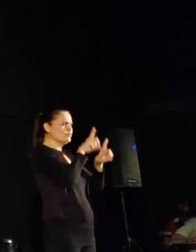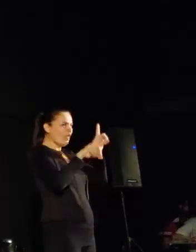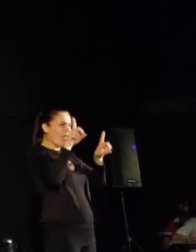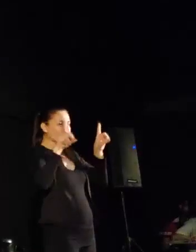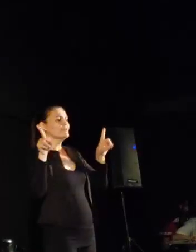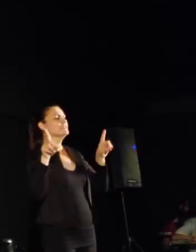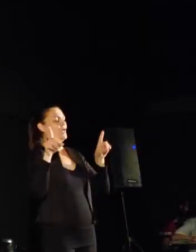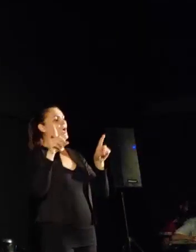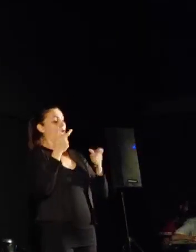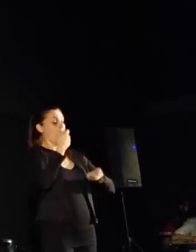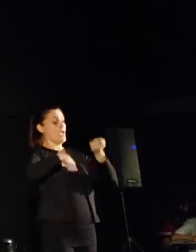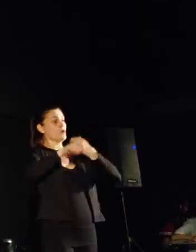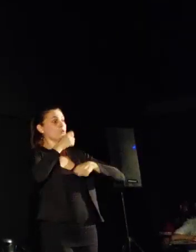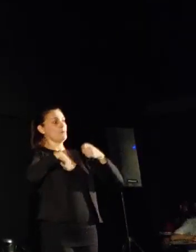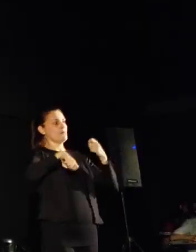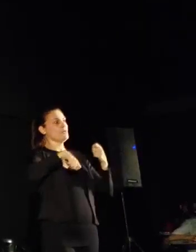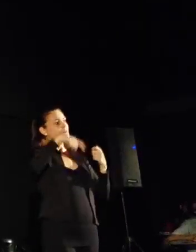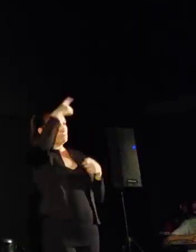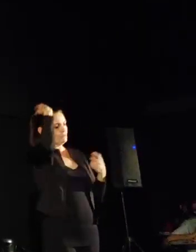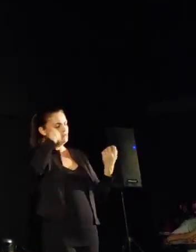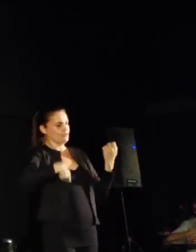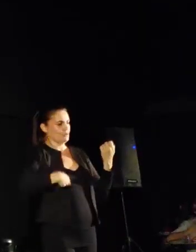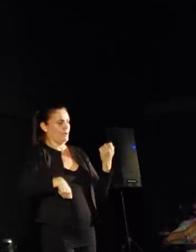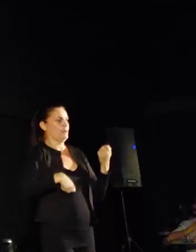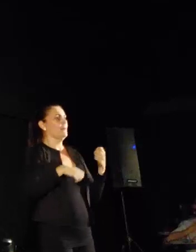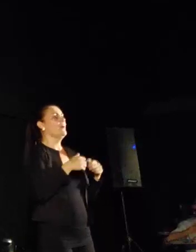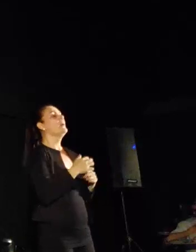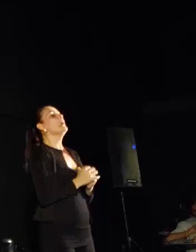1973, quando Pinochet dá o golpe.